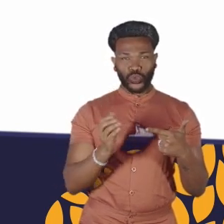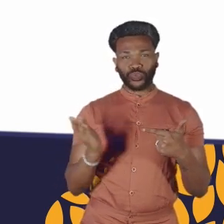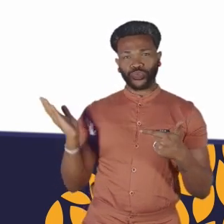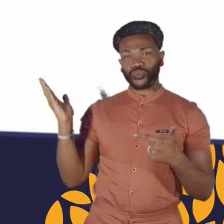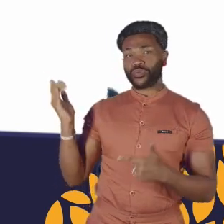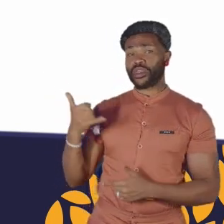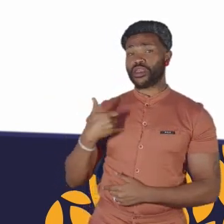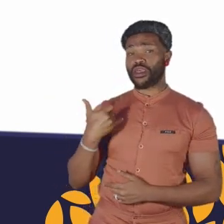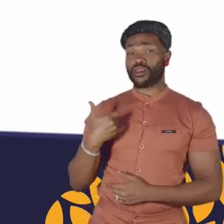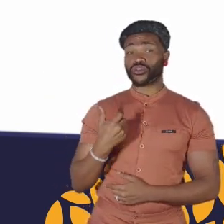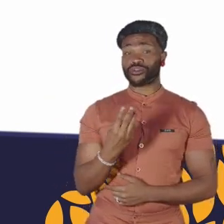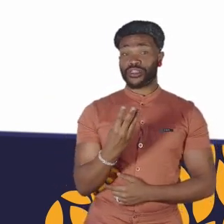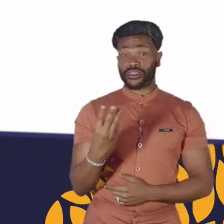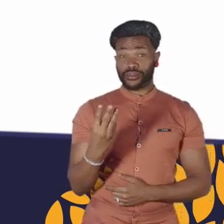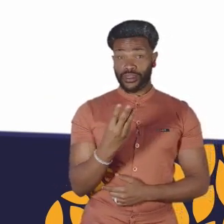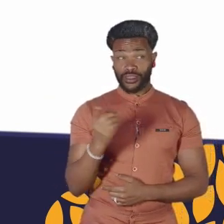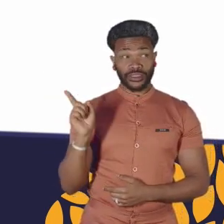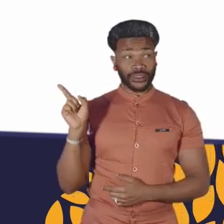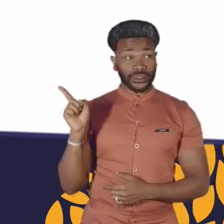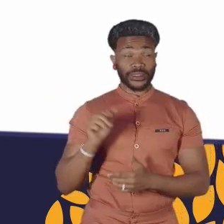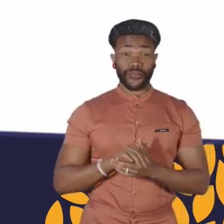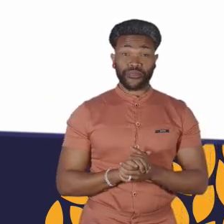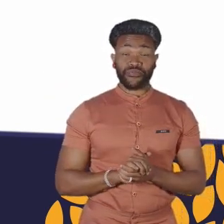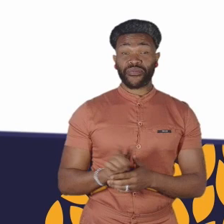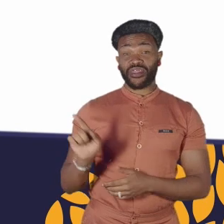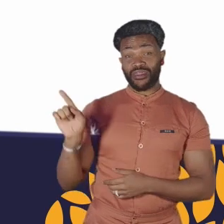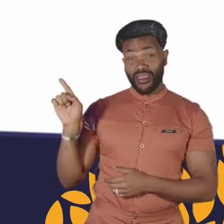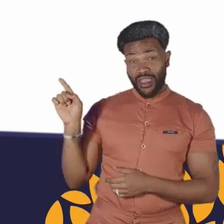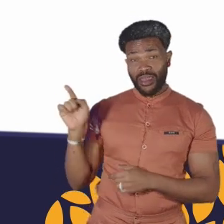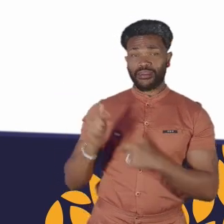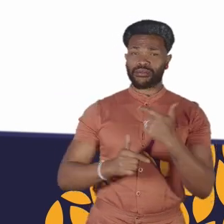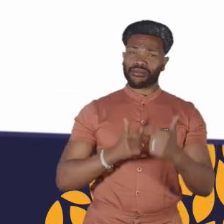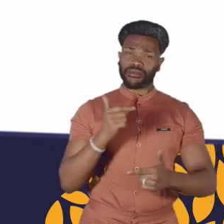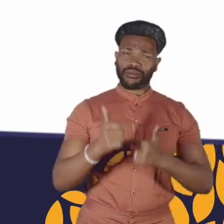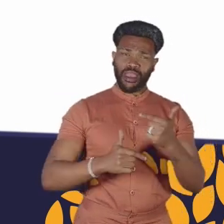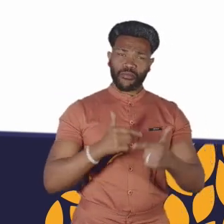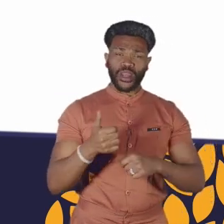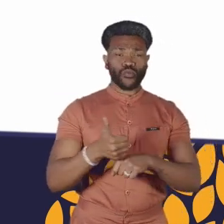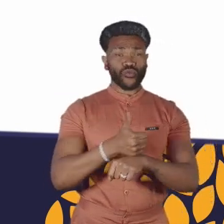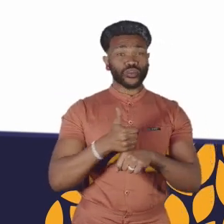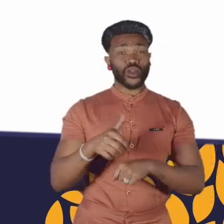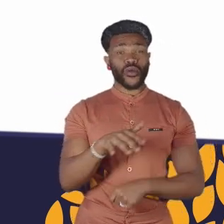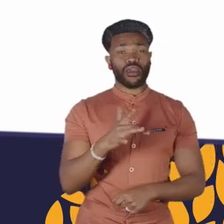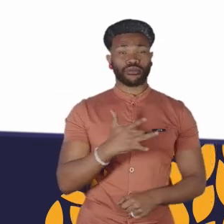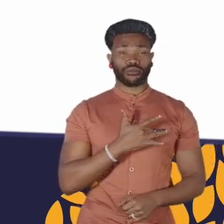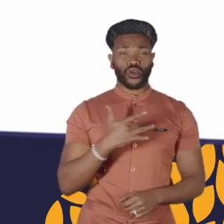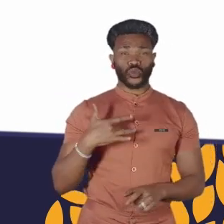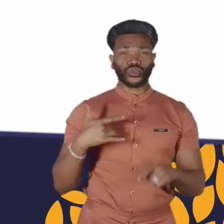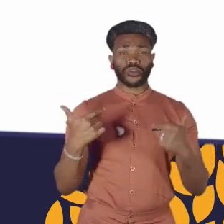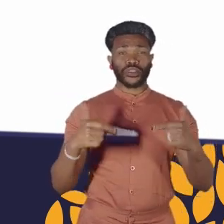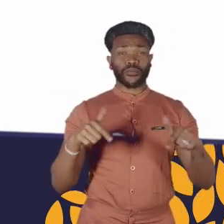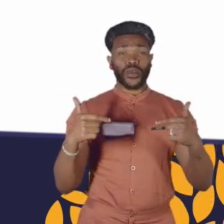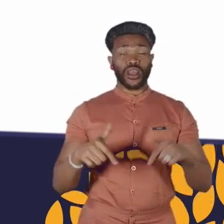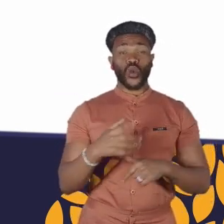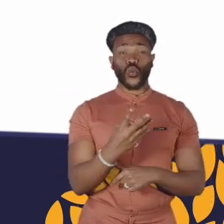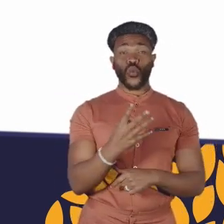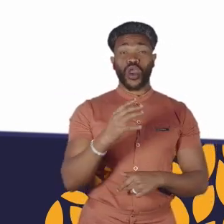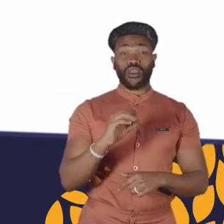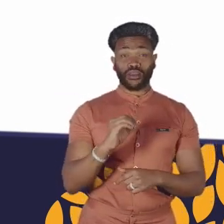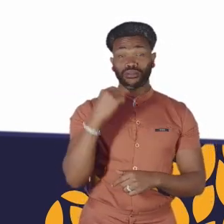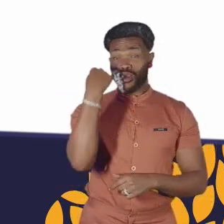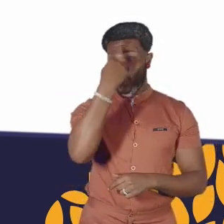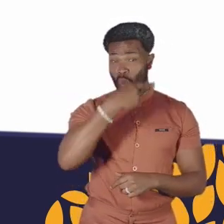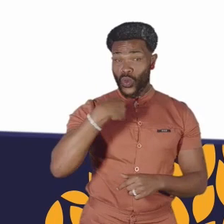tem 33 anos e o Leonardo trabalha ali, é profissional da área da saúde, trabalha cerca de 40 horas